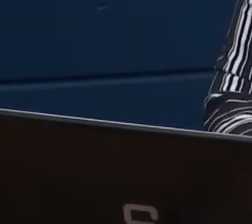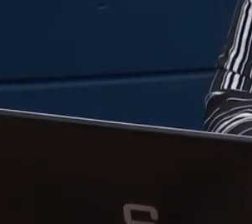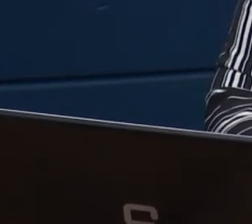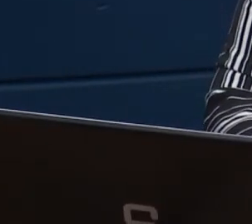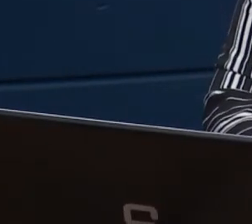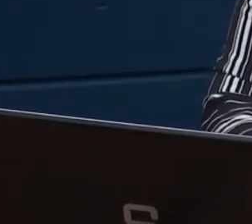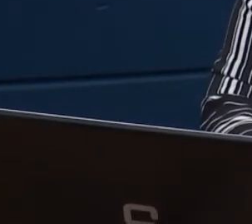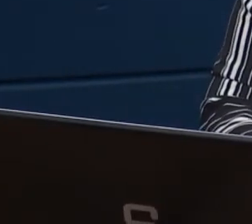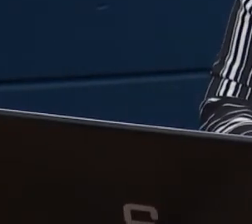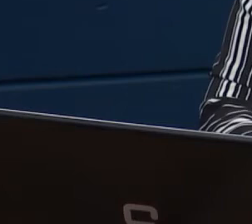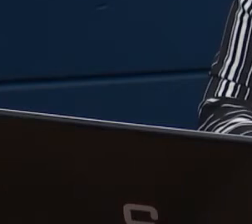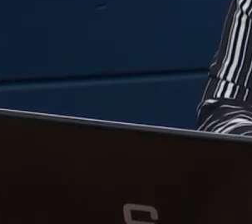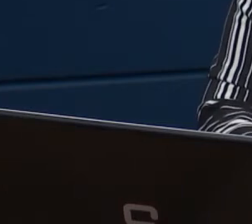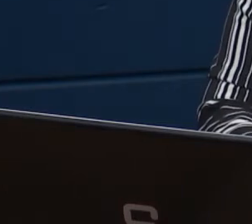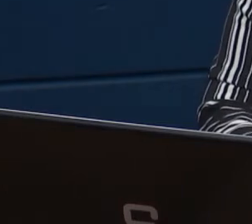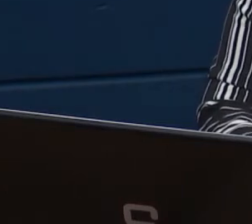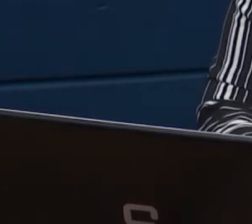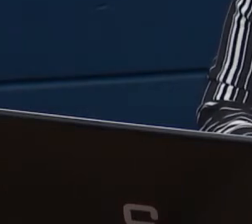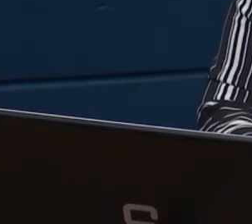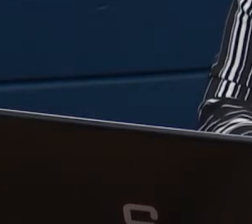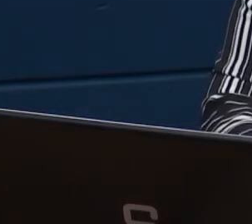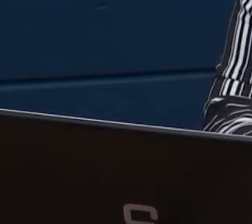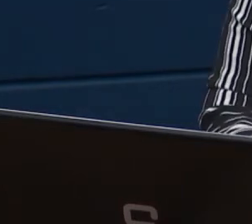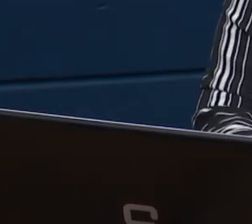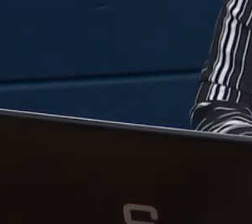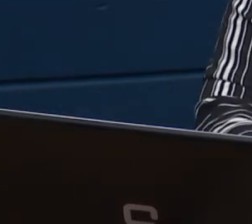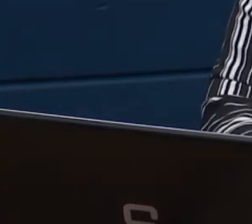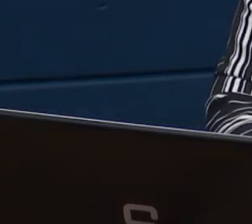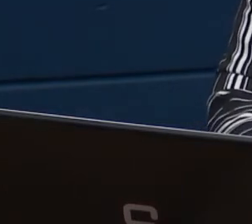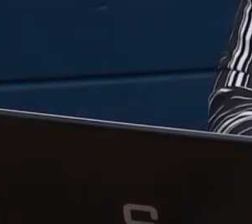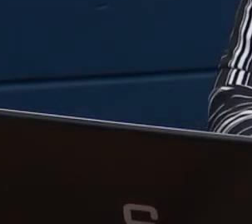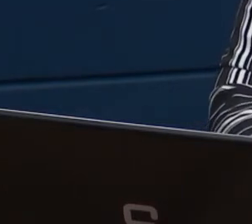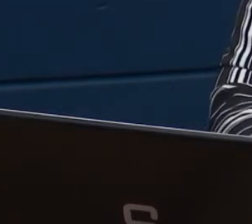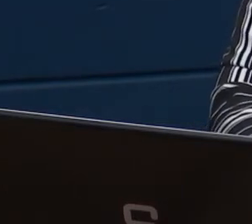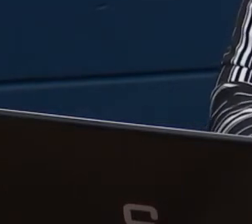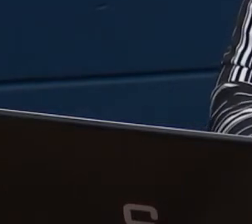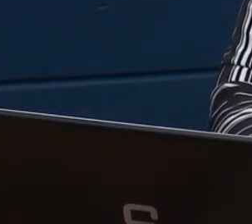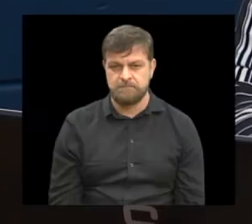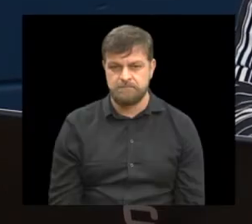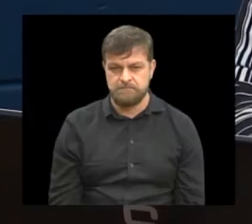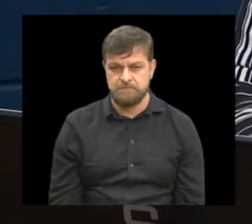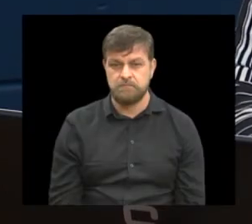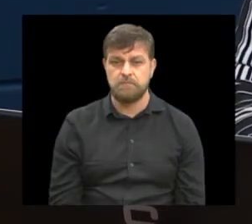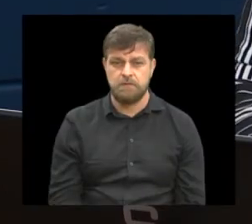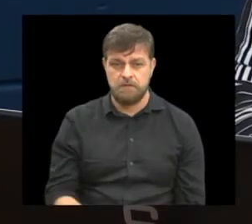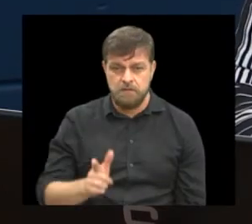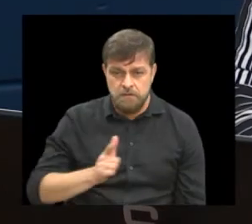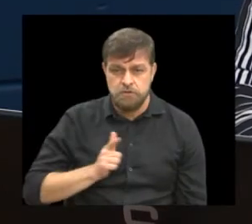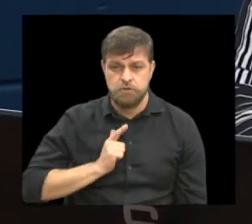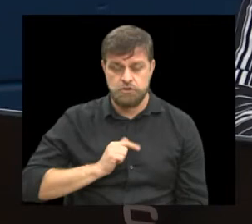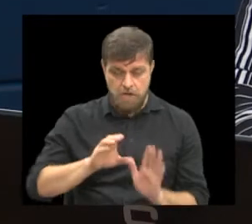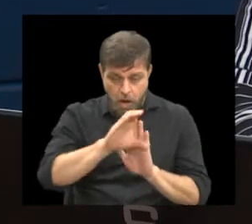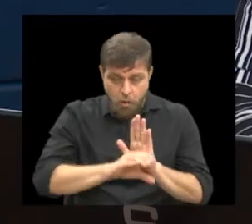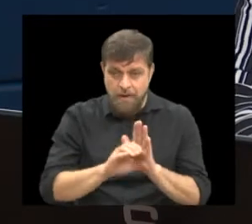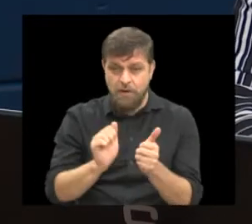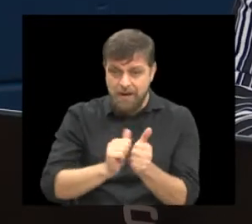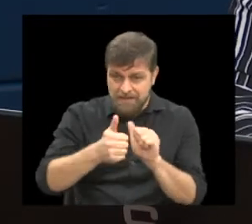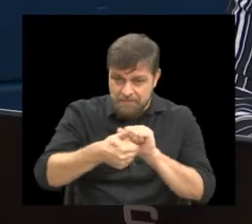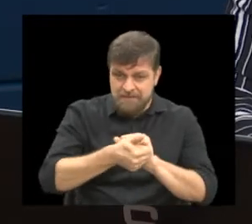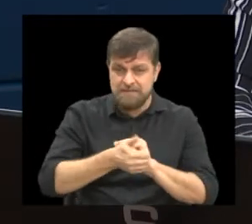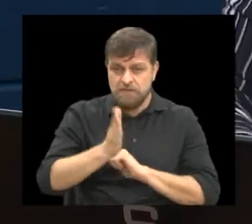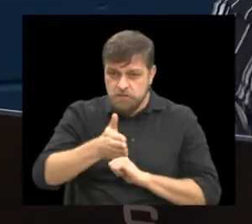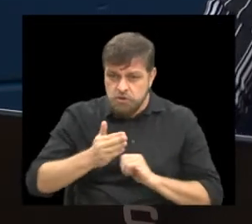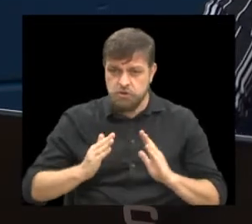E é interessante que naquela época já havia uma diferenciação e adaptação de currículo para a sala com a